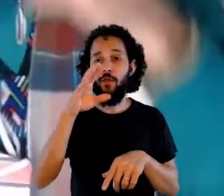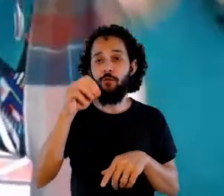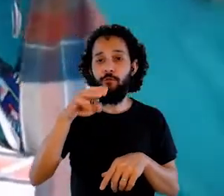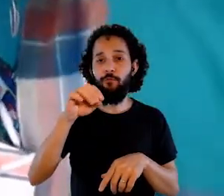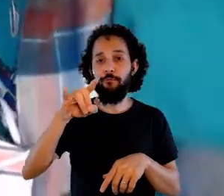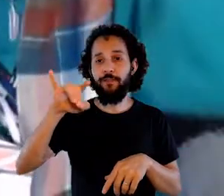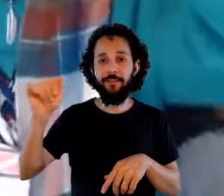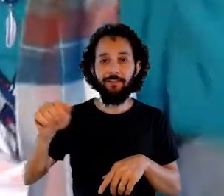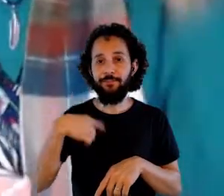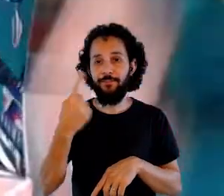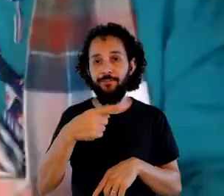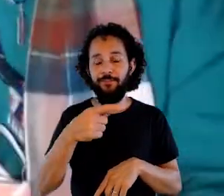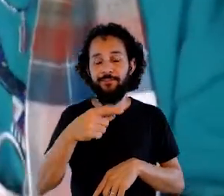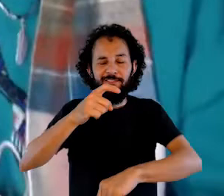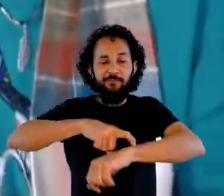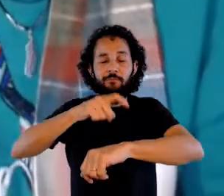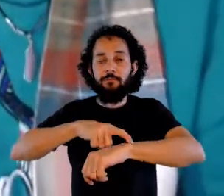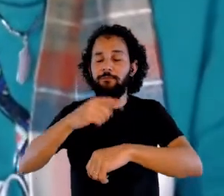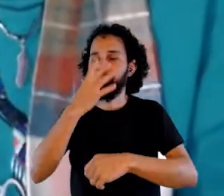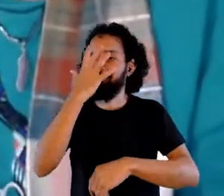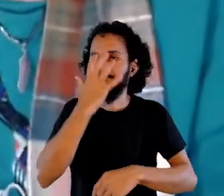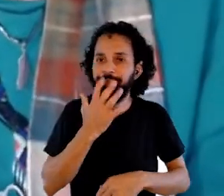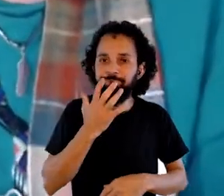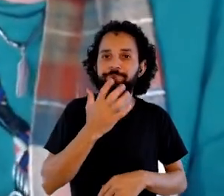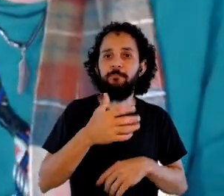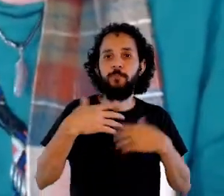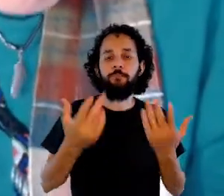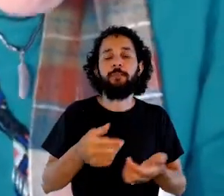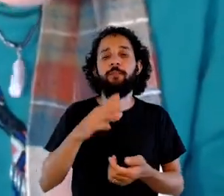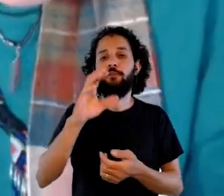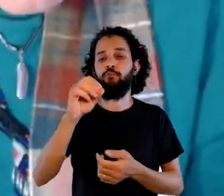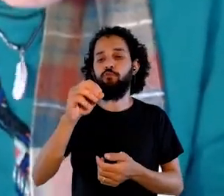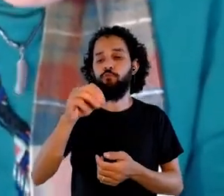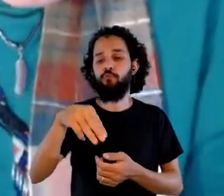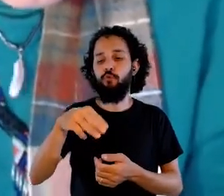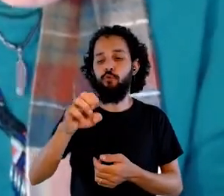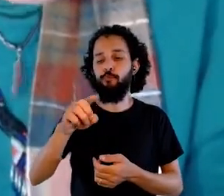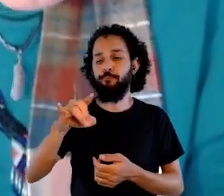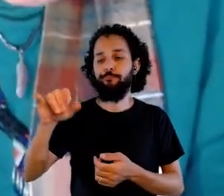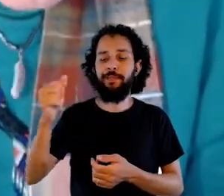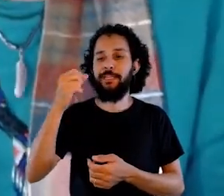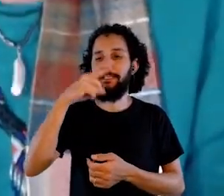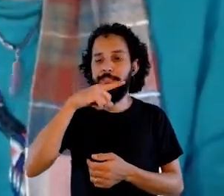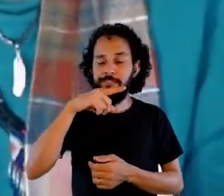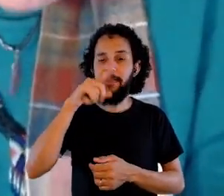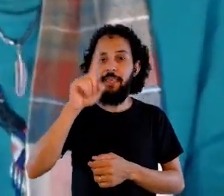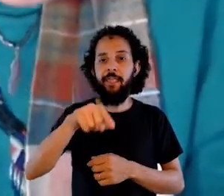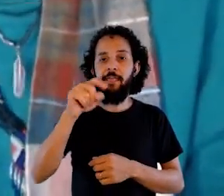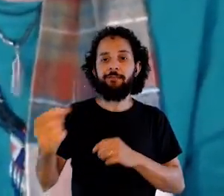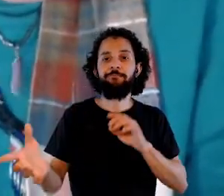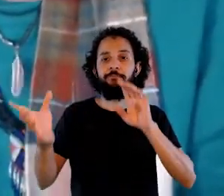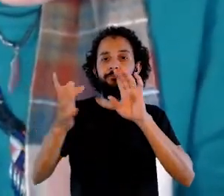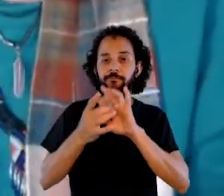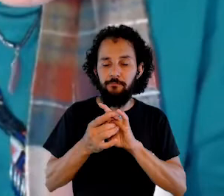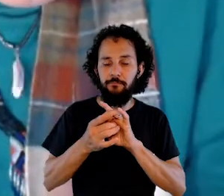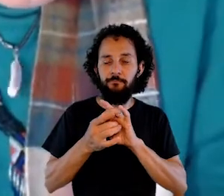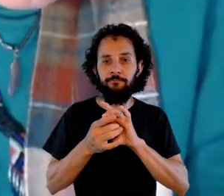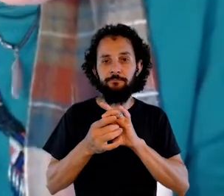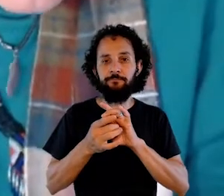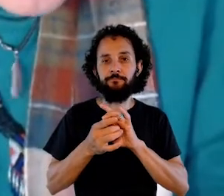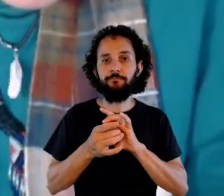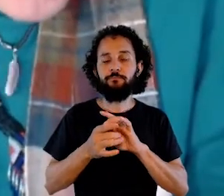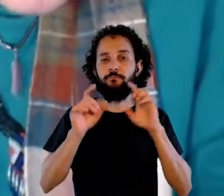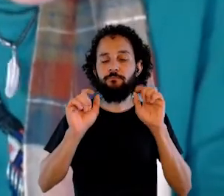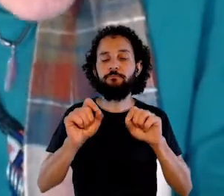sério, né, a comédia acaba sendo mesmo um canal de conexão, né, com o que há de mais humano